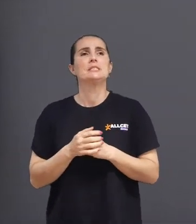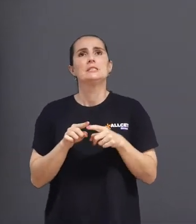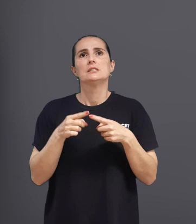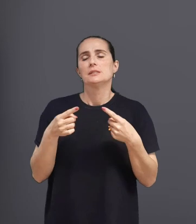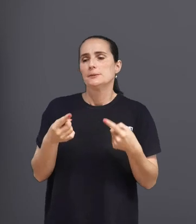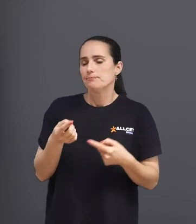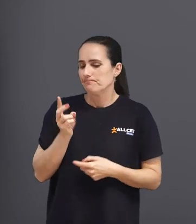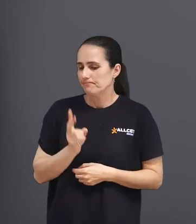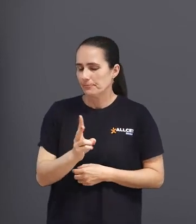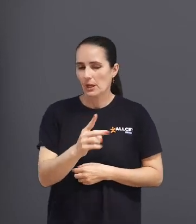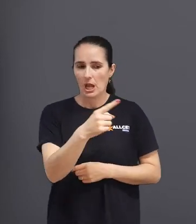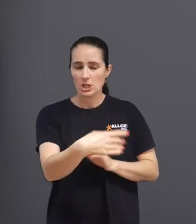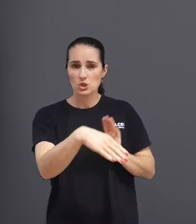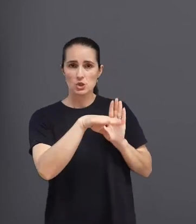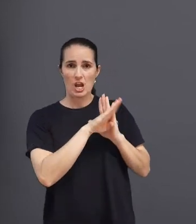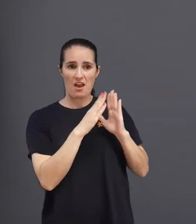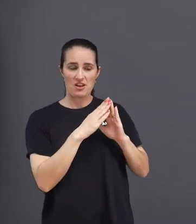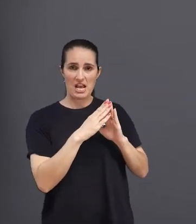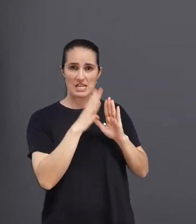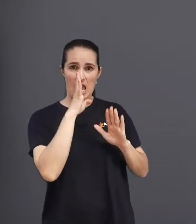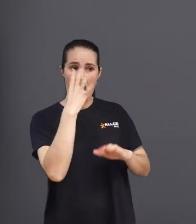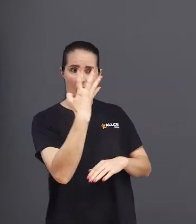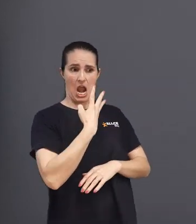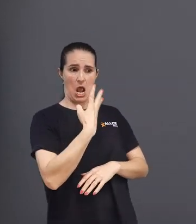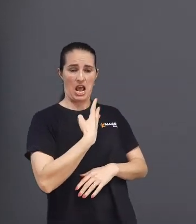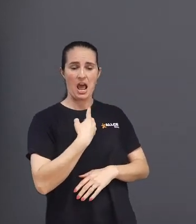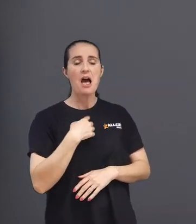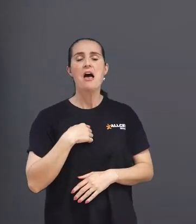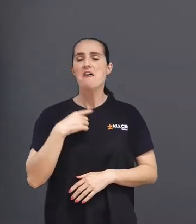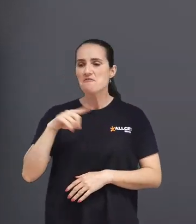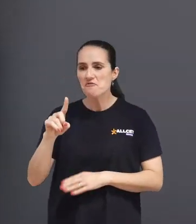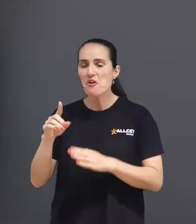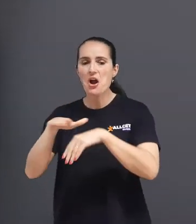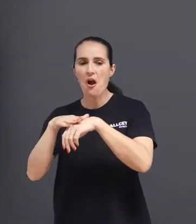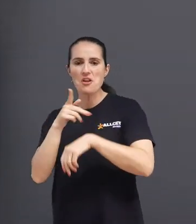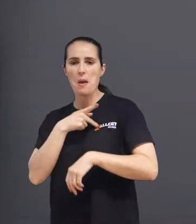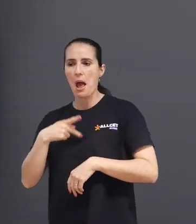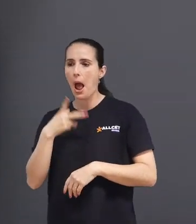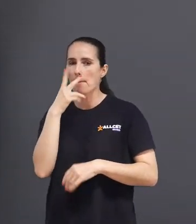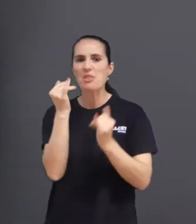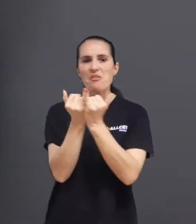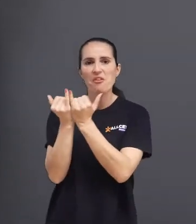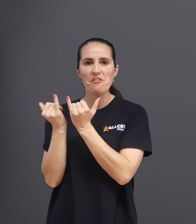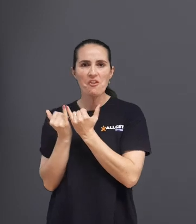porque, querendo ou não, sabia que a qualidade de vida em Jaraguá era melhor, mesmo